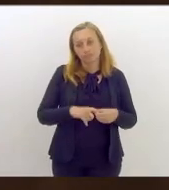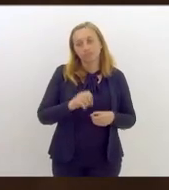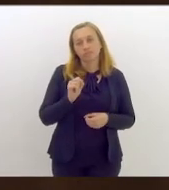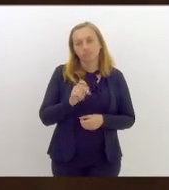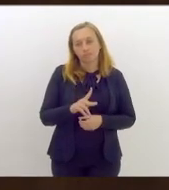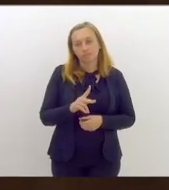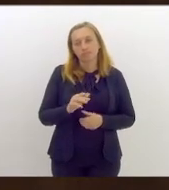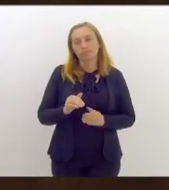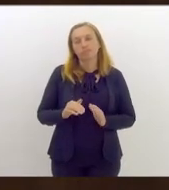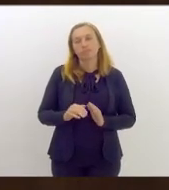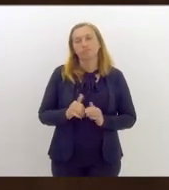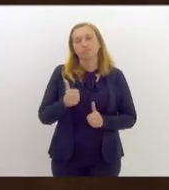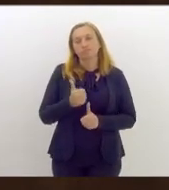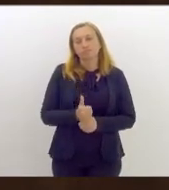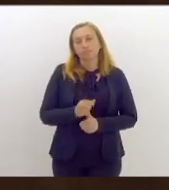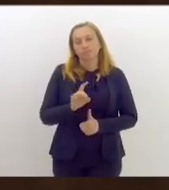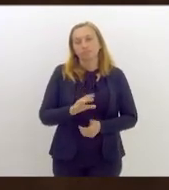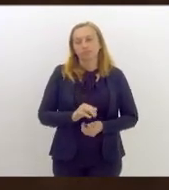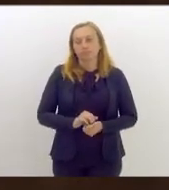por substitutivo.